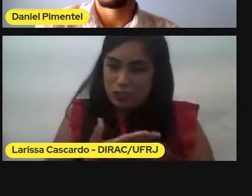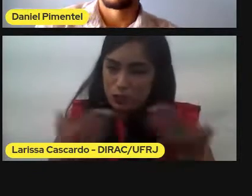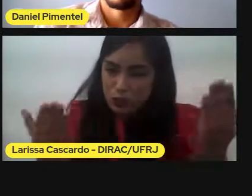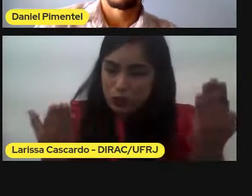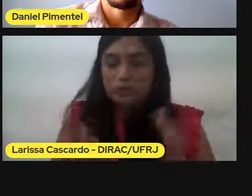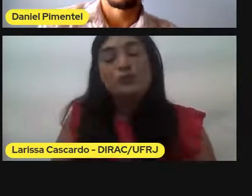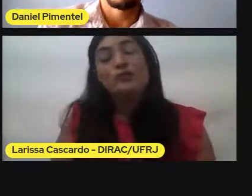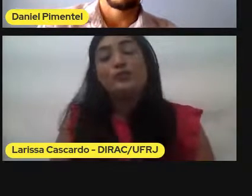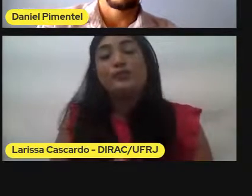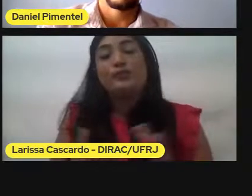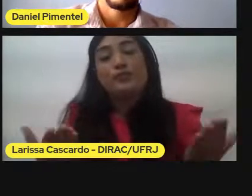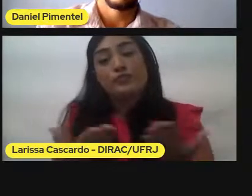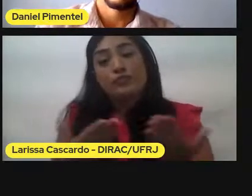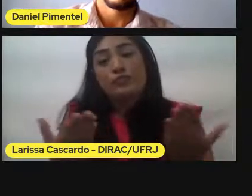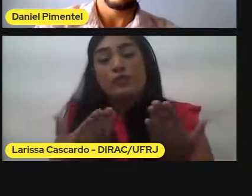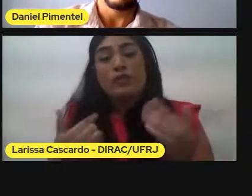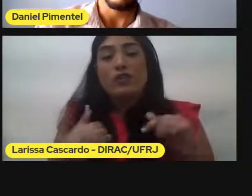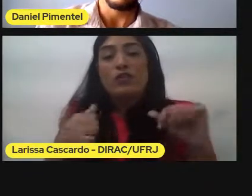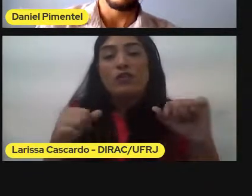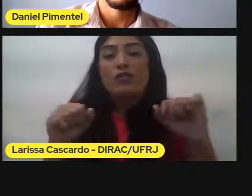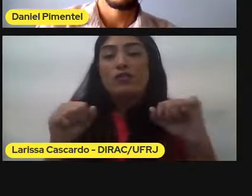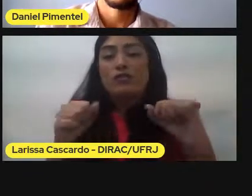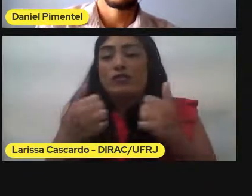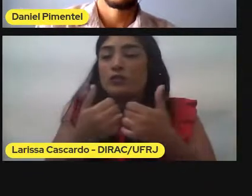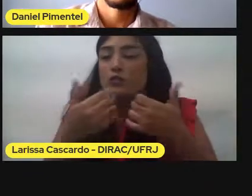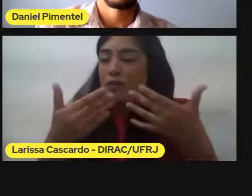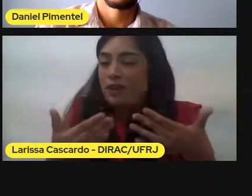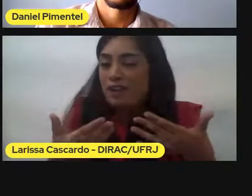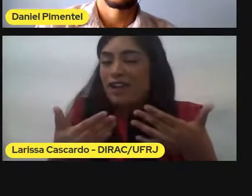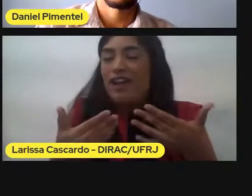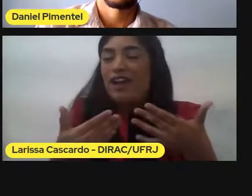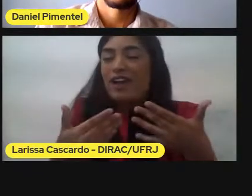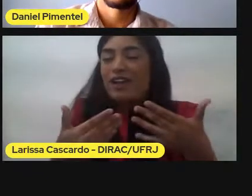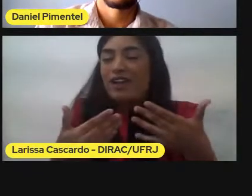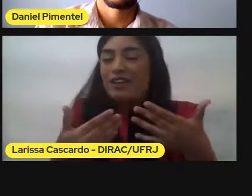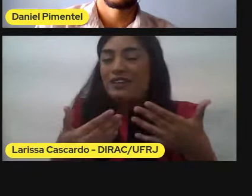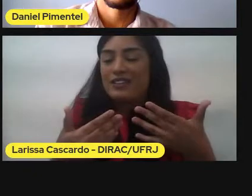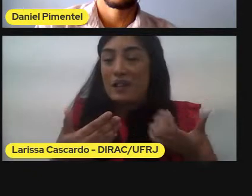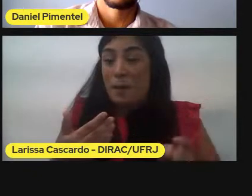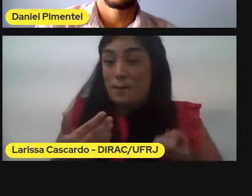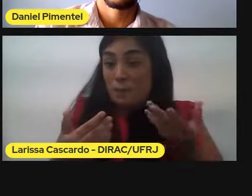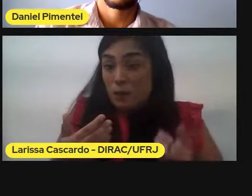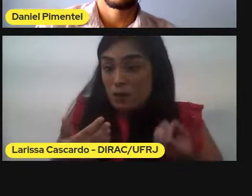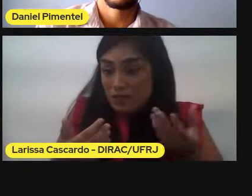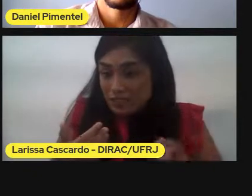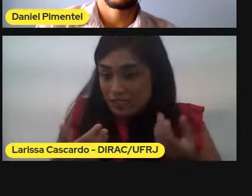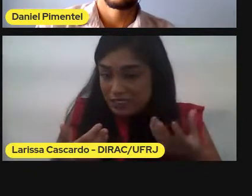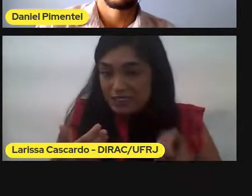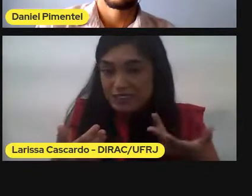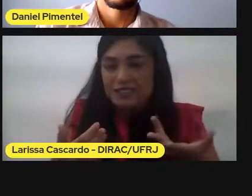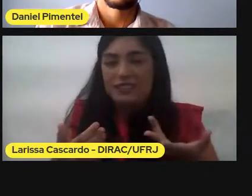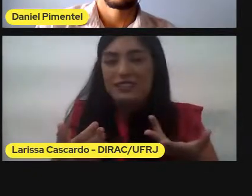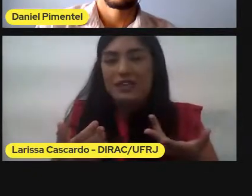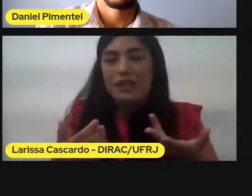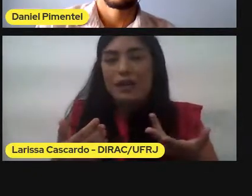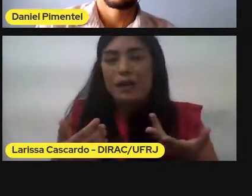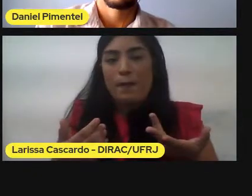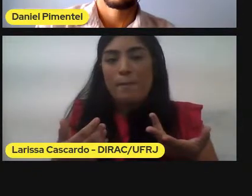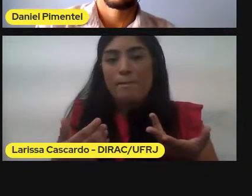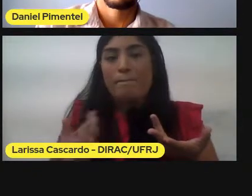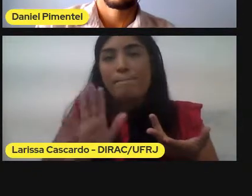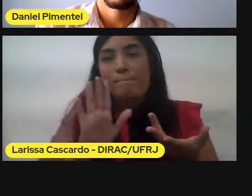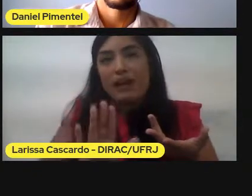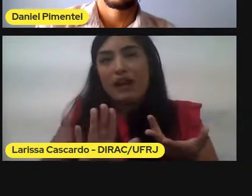uma leitura além de poética, dado ser poeta, escrever poesia,